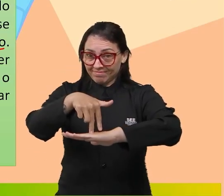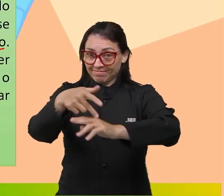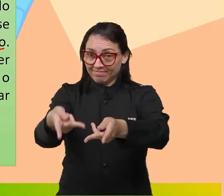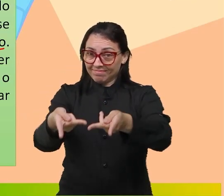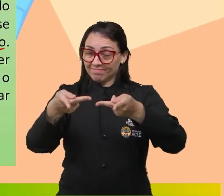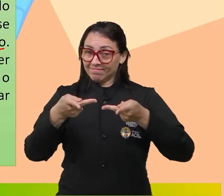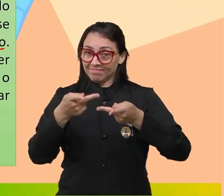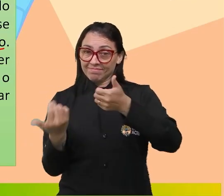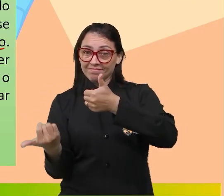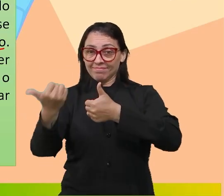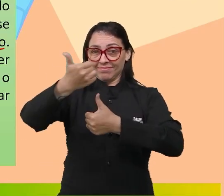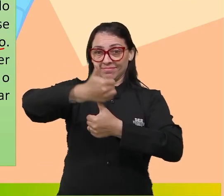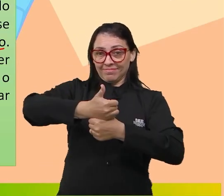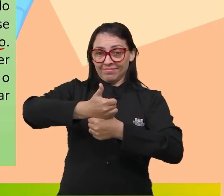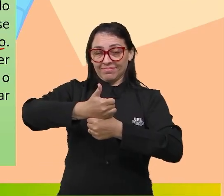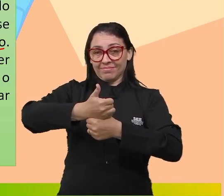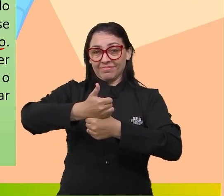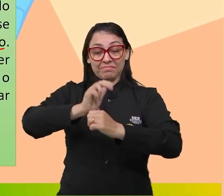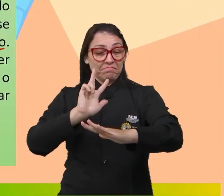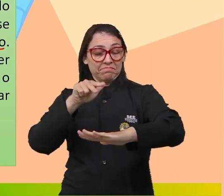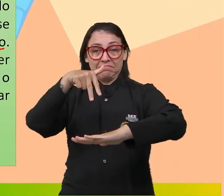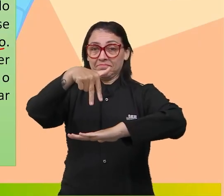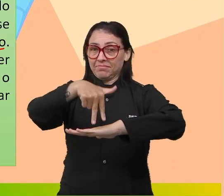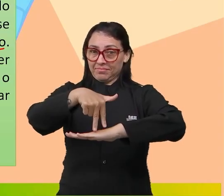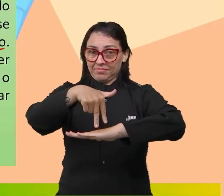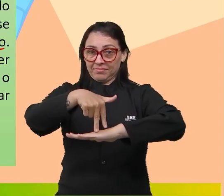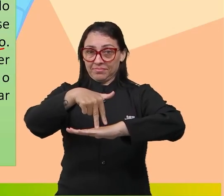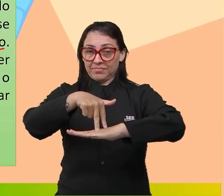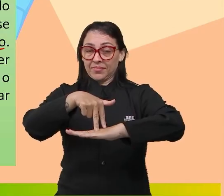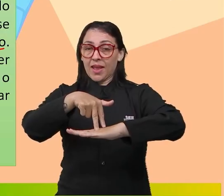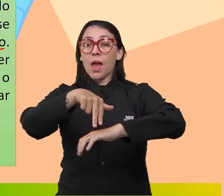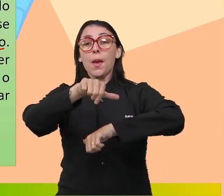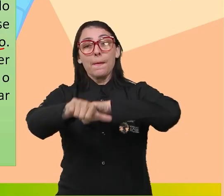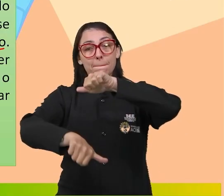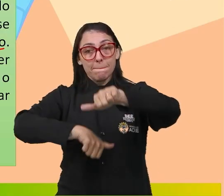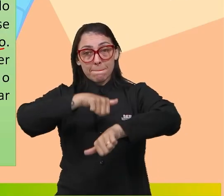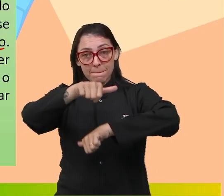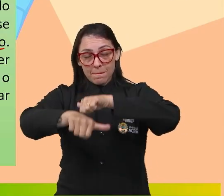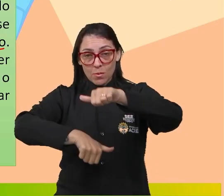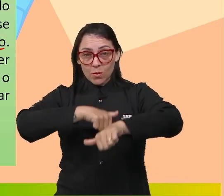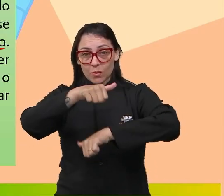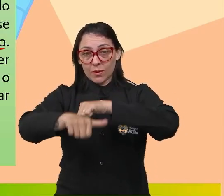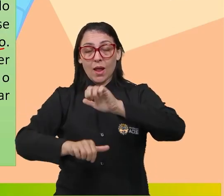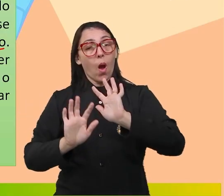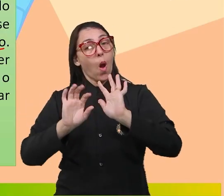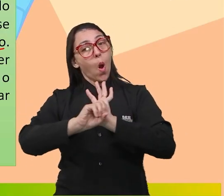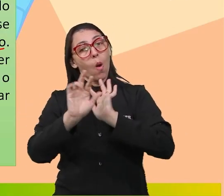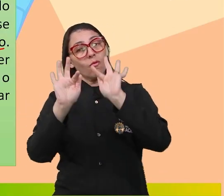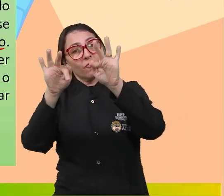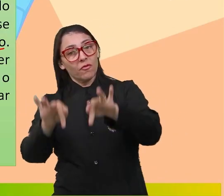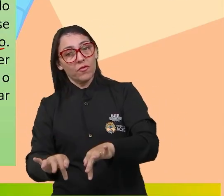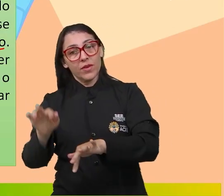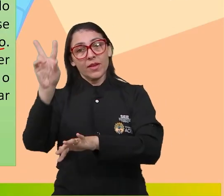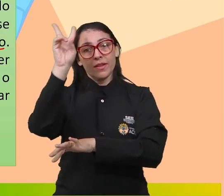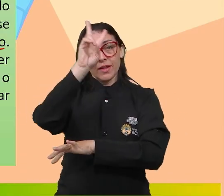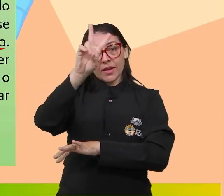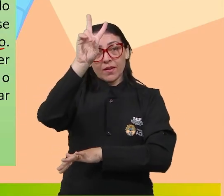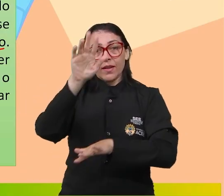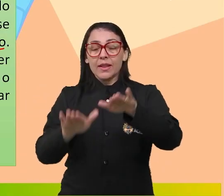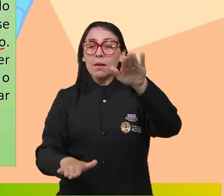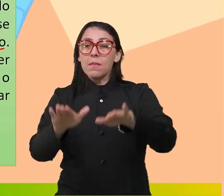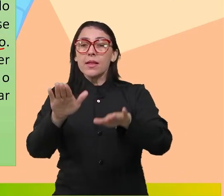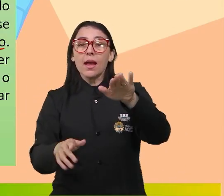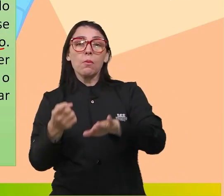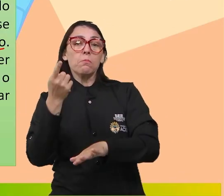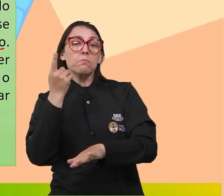convidado a substituir o protagonista e mudar a condução ou mesmo o fim da história, conforme o